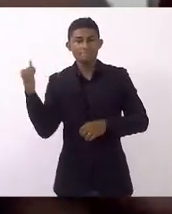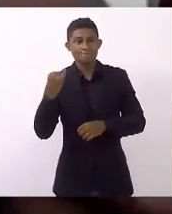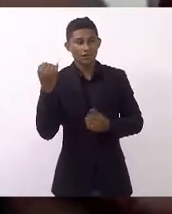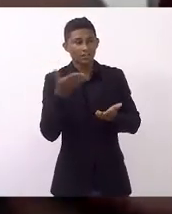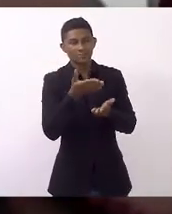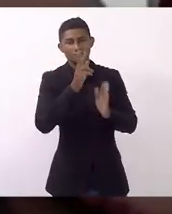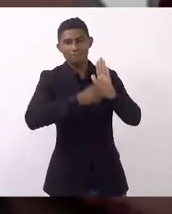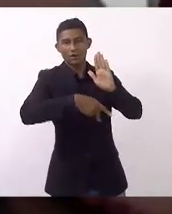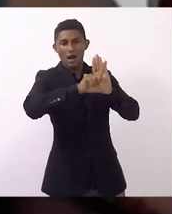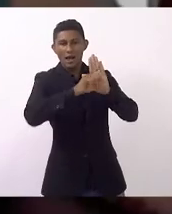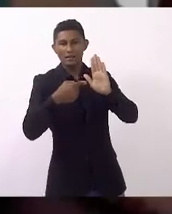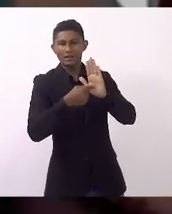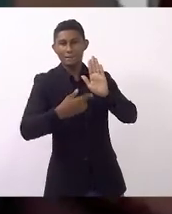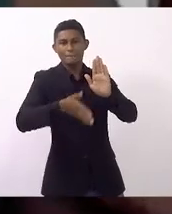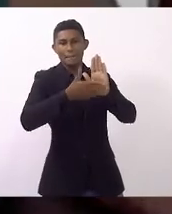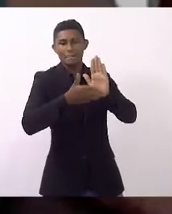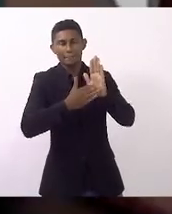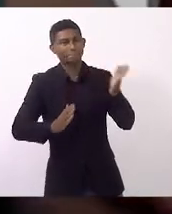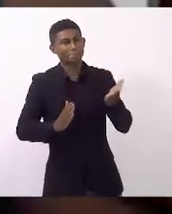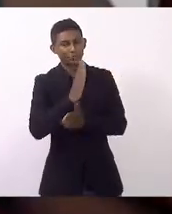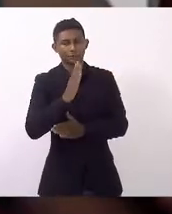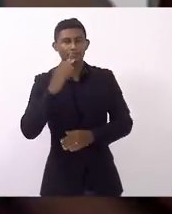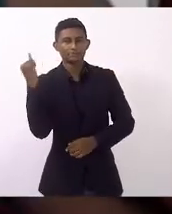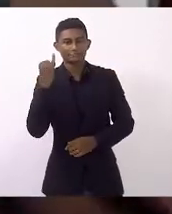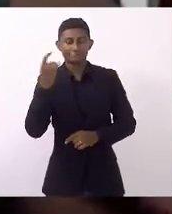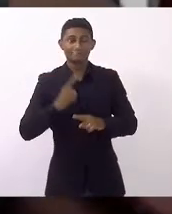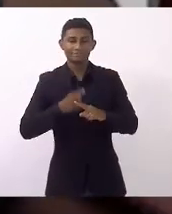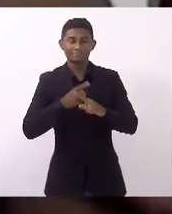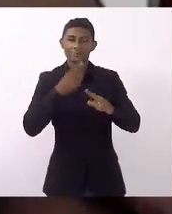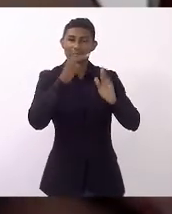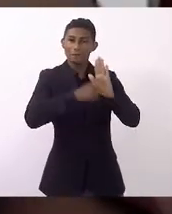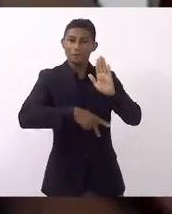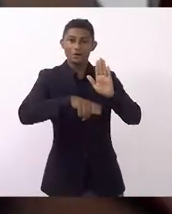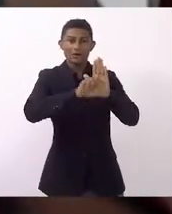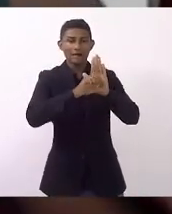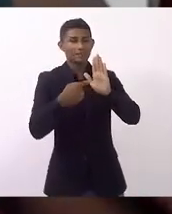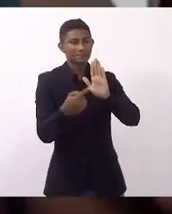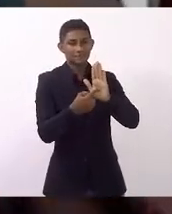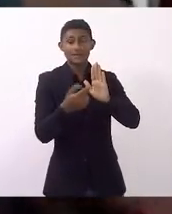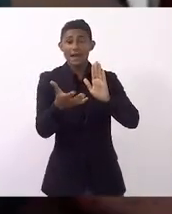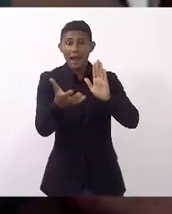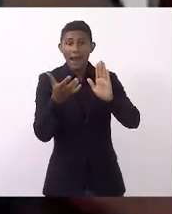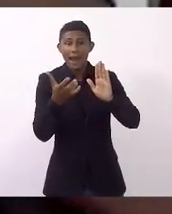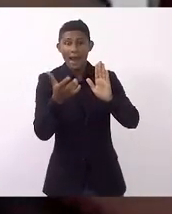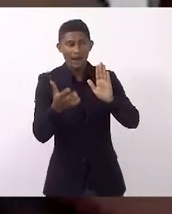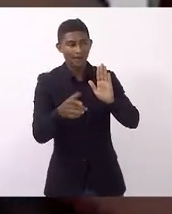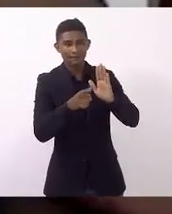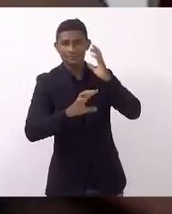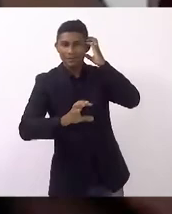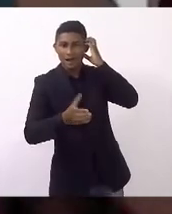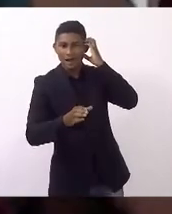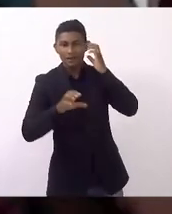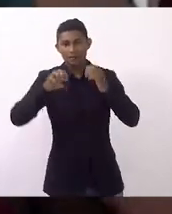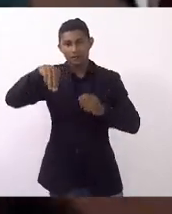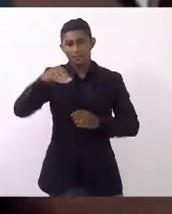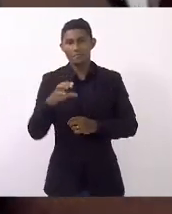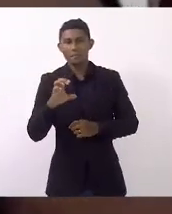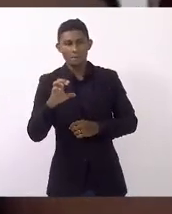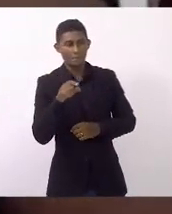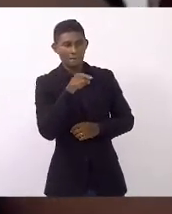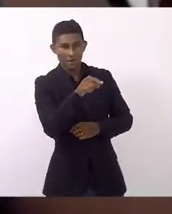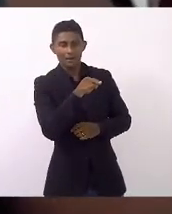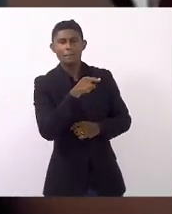seja aprovado, um projeto que visa declarar a Rádio MEC como patrimônio histórico e cultural